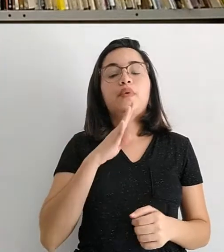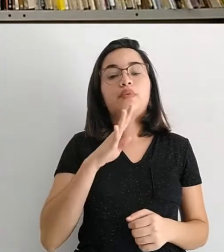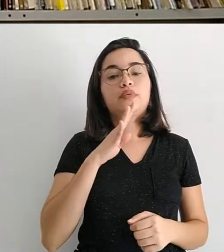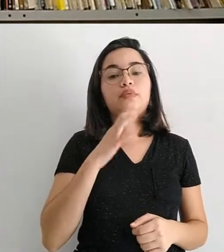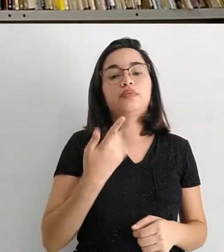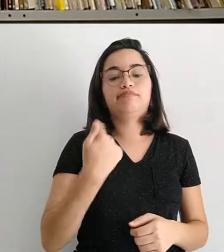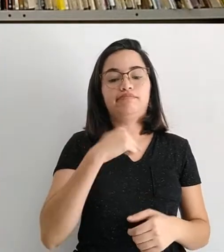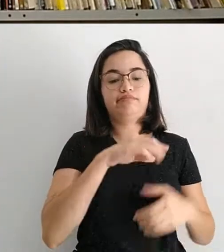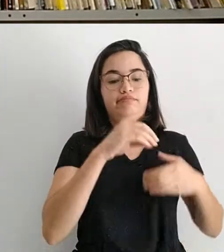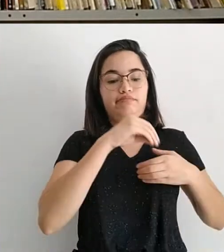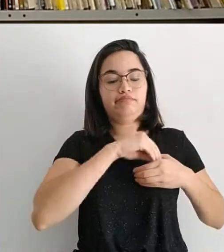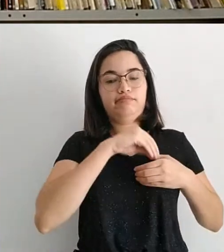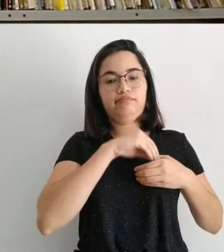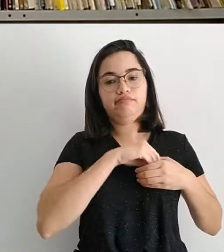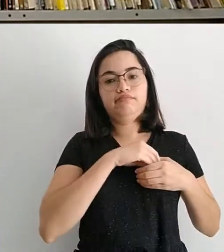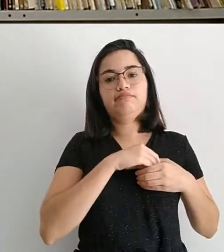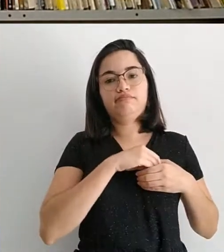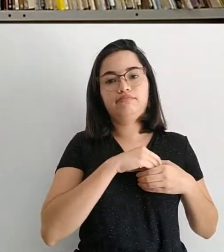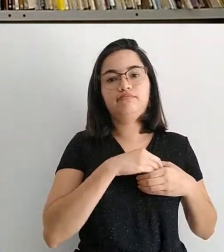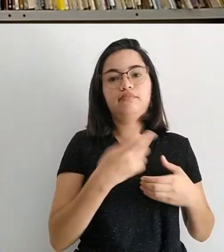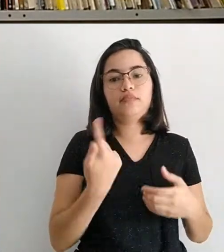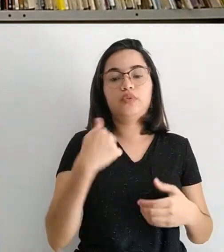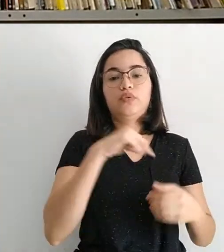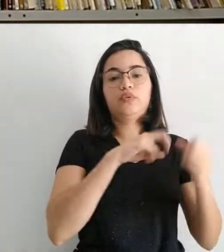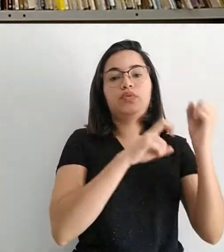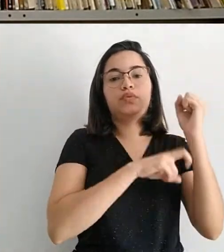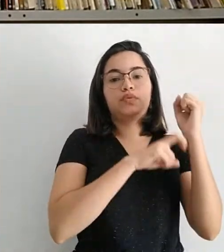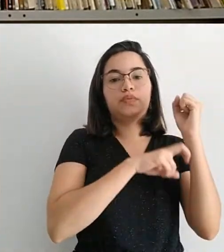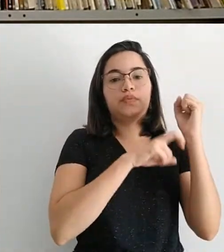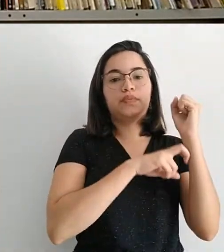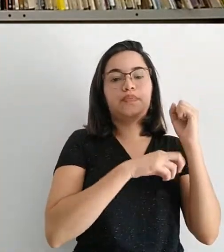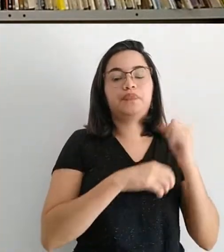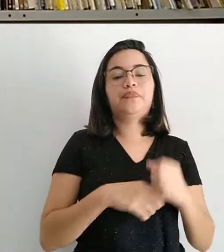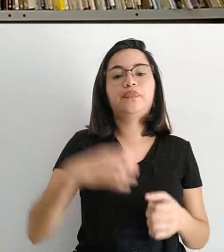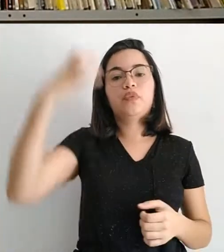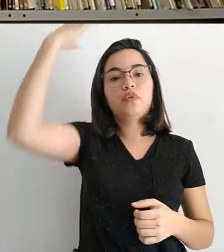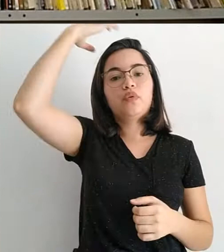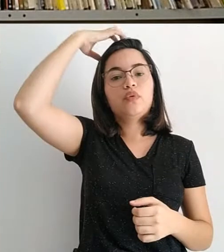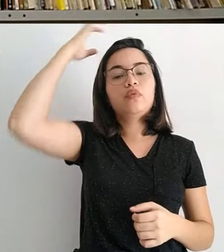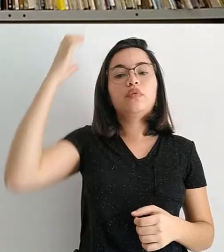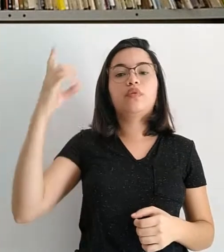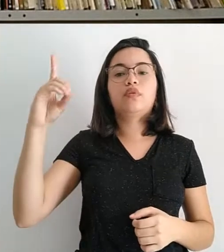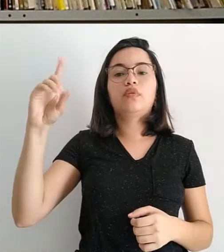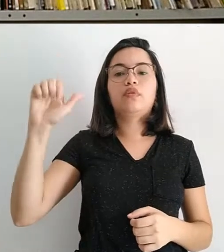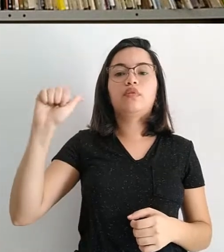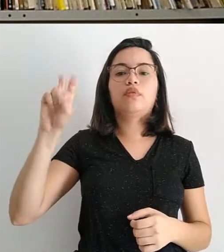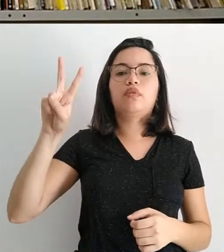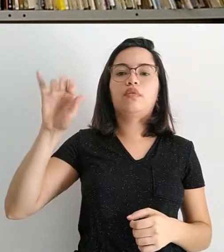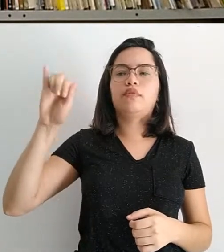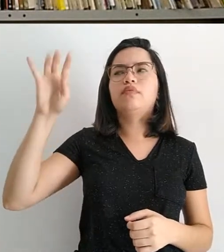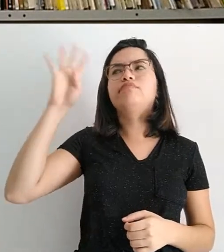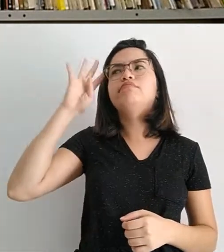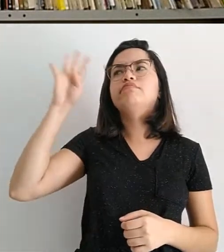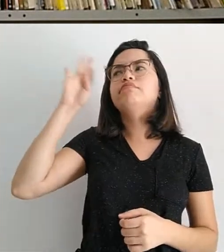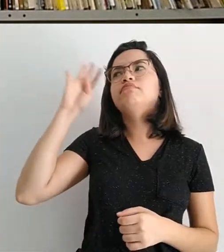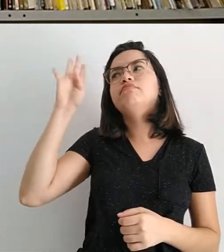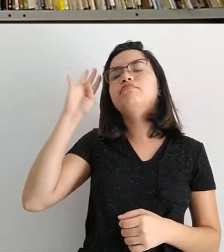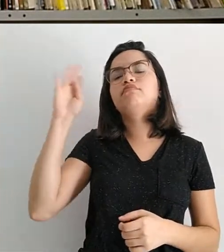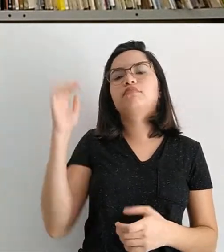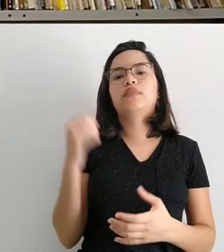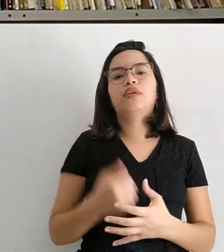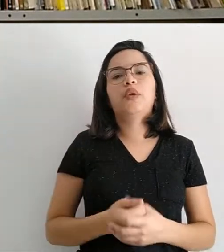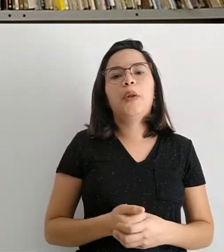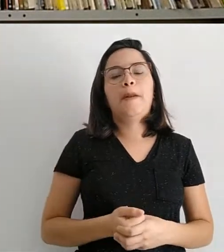nosso íntimo, o nosso interior, os nossos segredos. O rei Davi, quando estava meditando